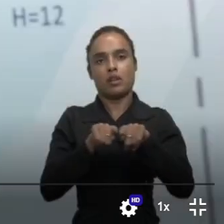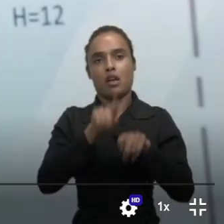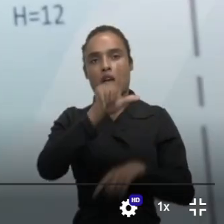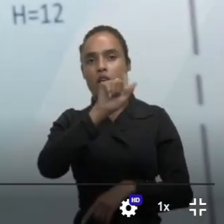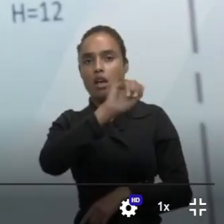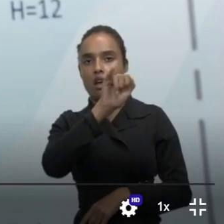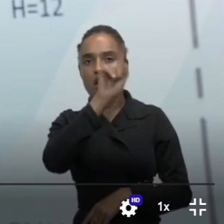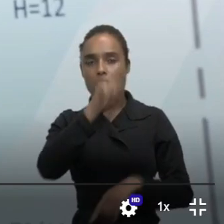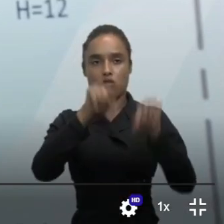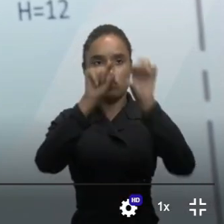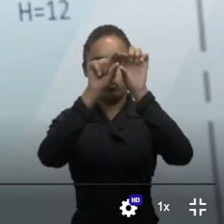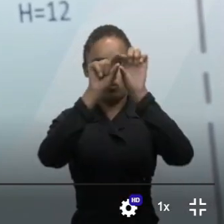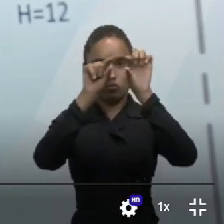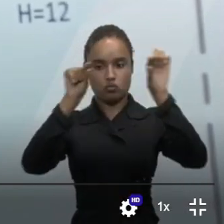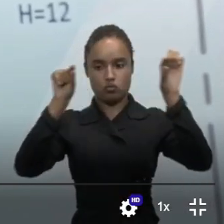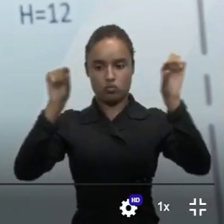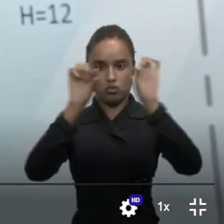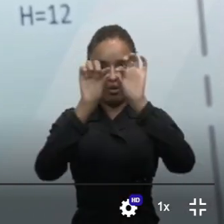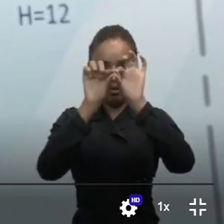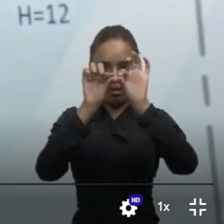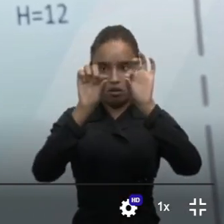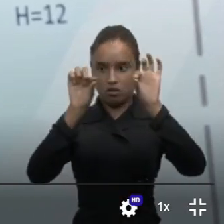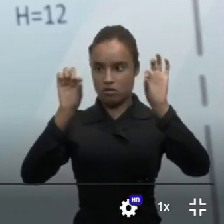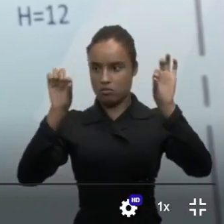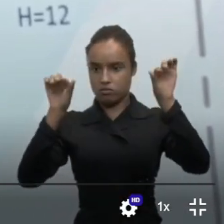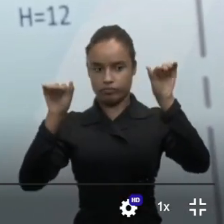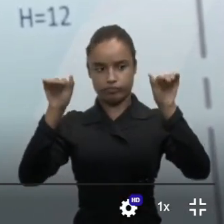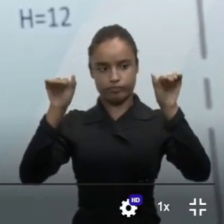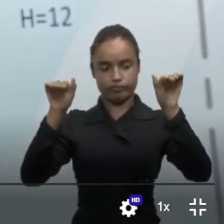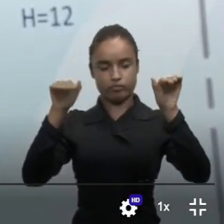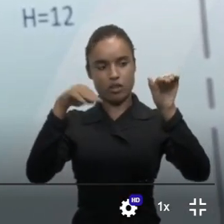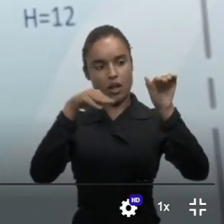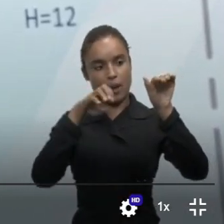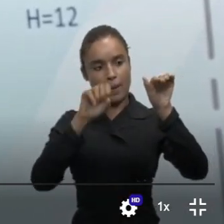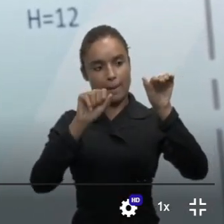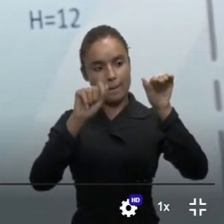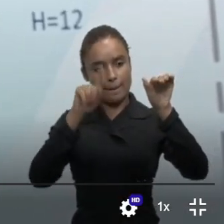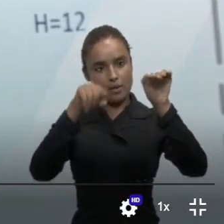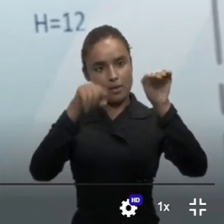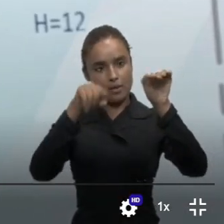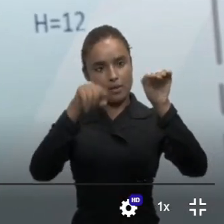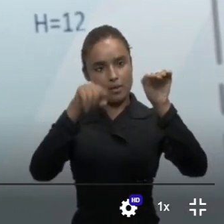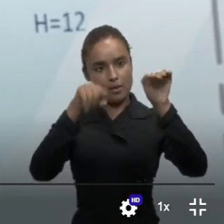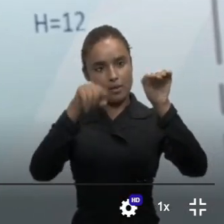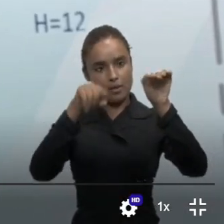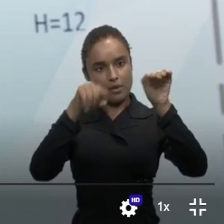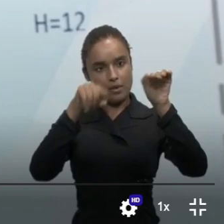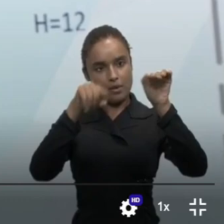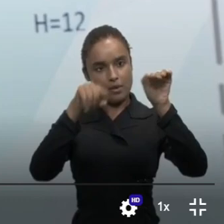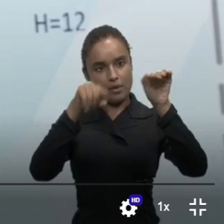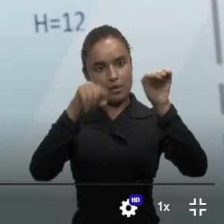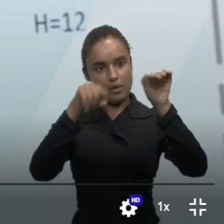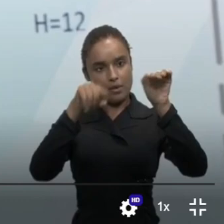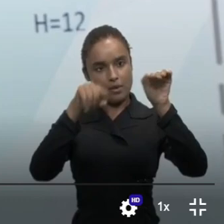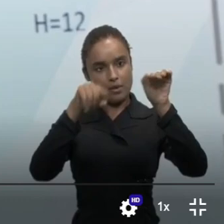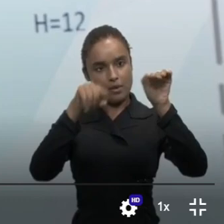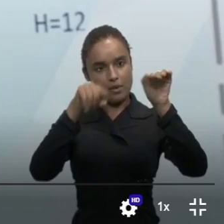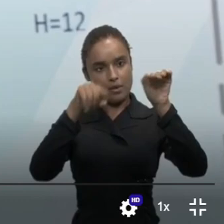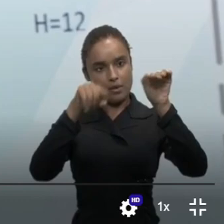situações. Quando a linha neutra da viga está localizada na mesa, com apenas parte da espessura da laje,